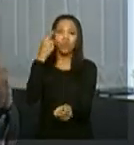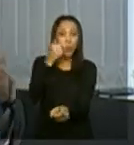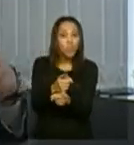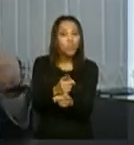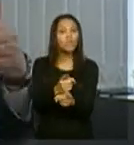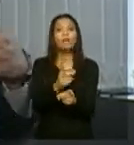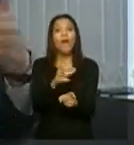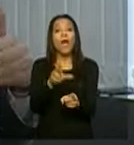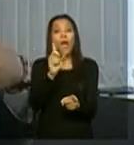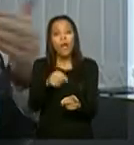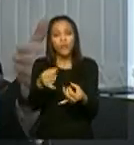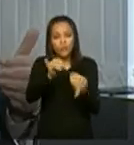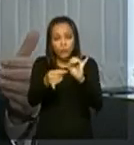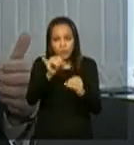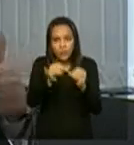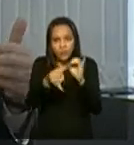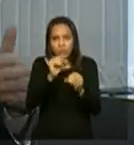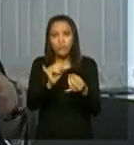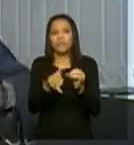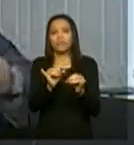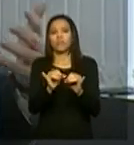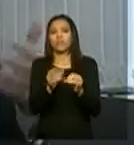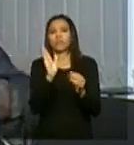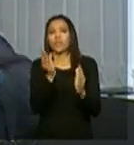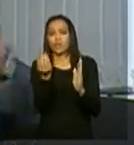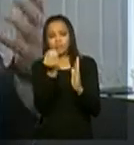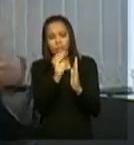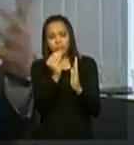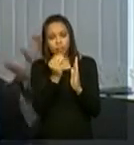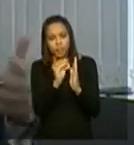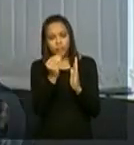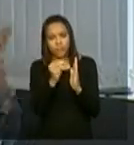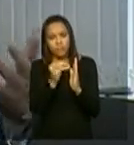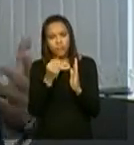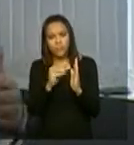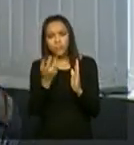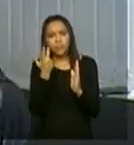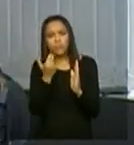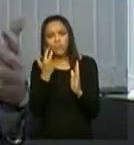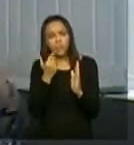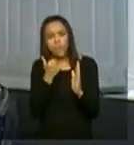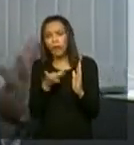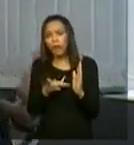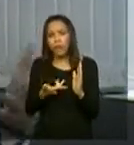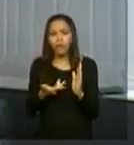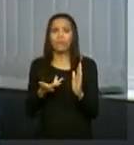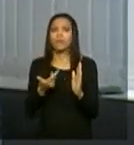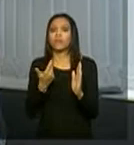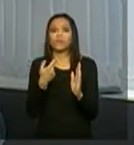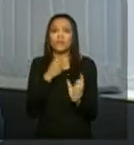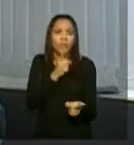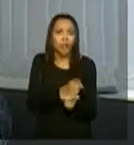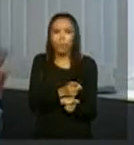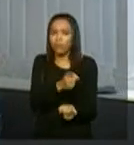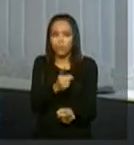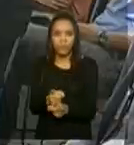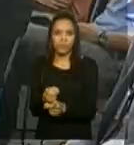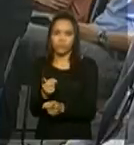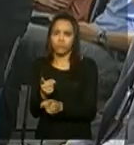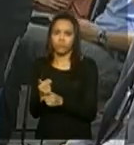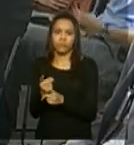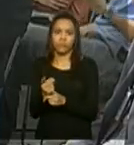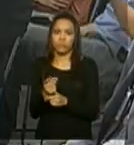substâncias que estão resultando perfeitamente de exposição ambiental normal e que é perfeitamente normal encontrar nem